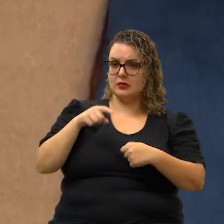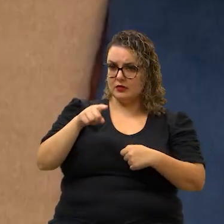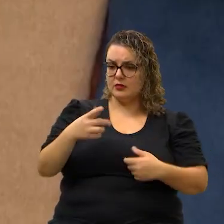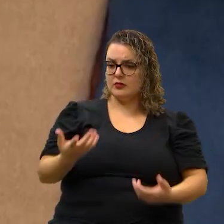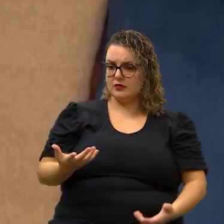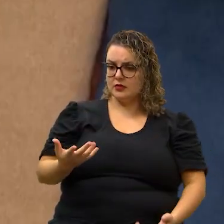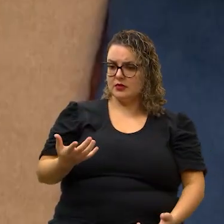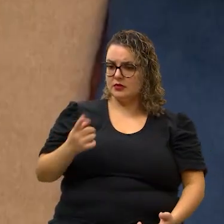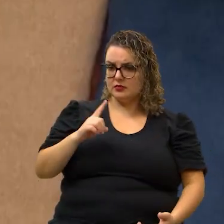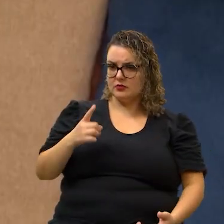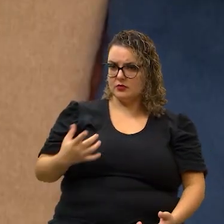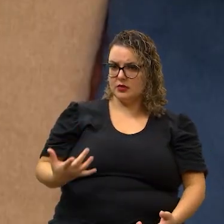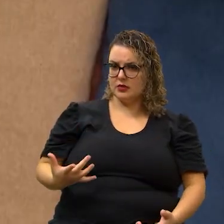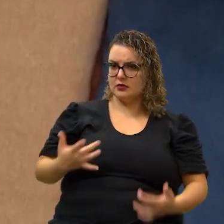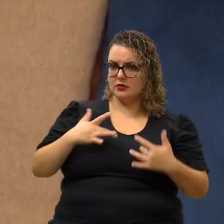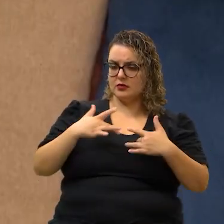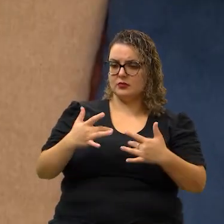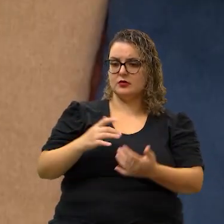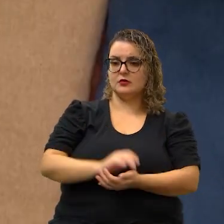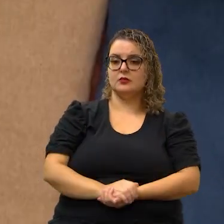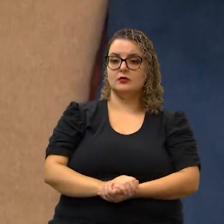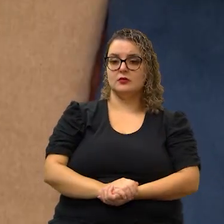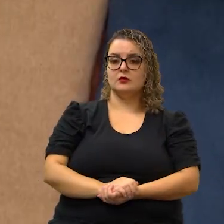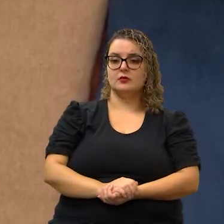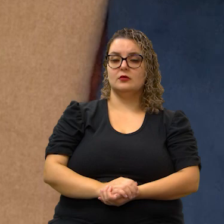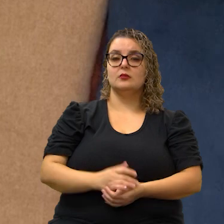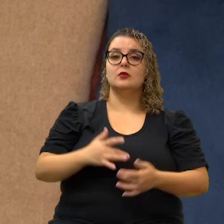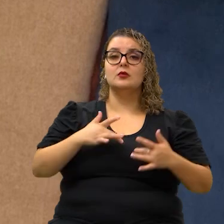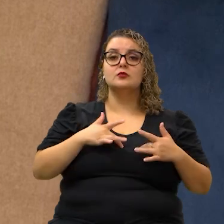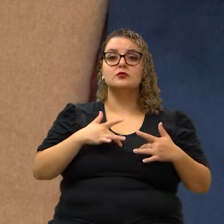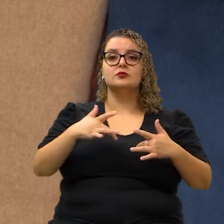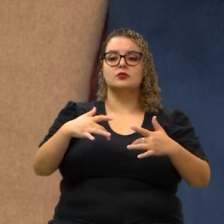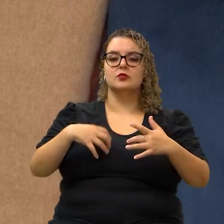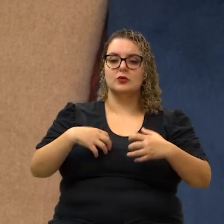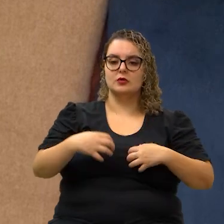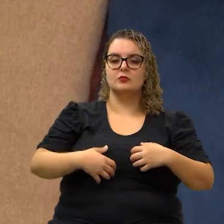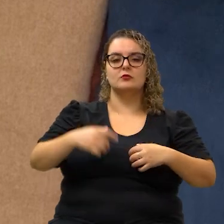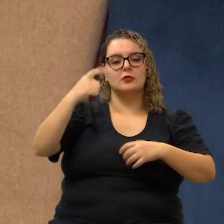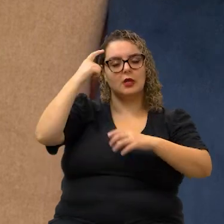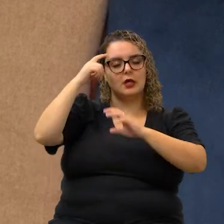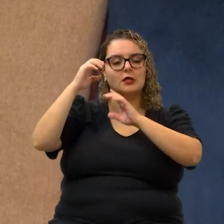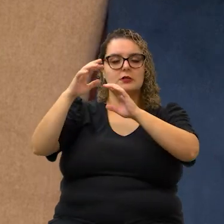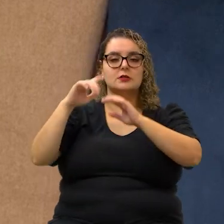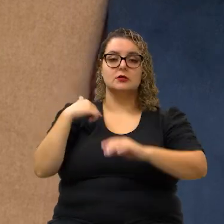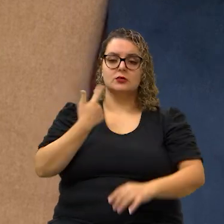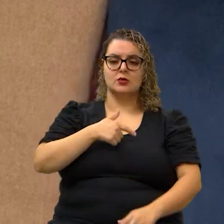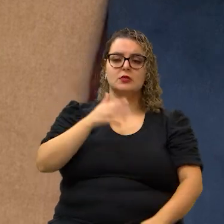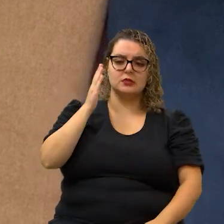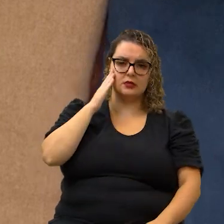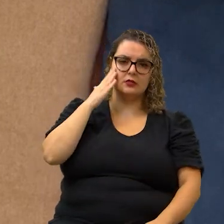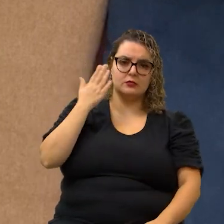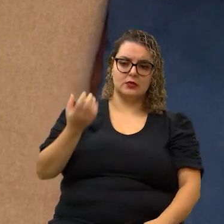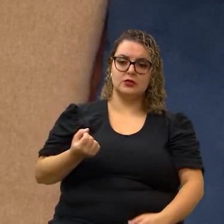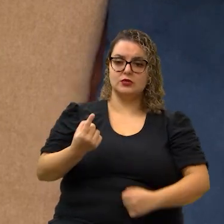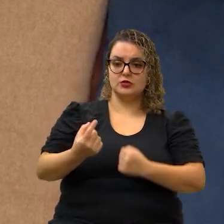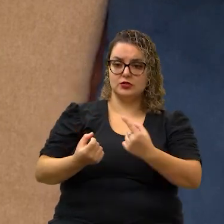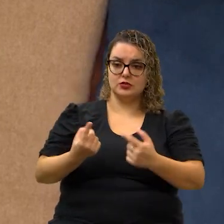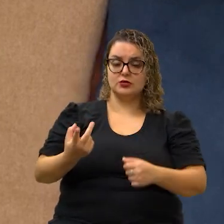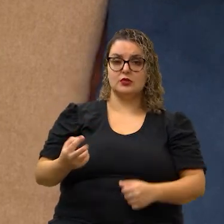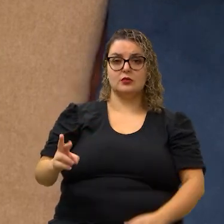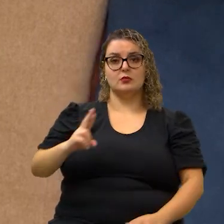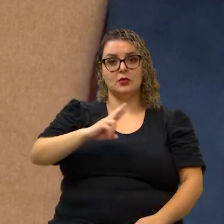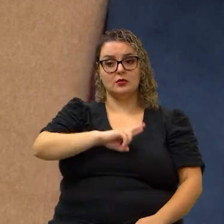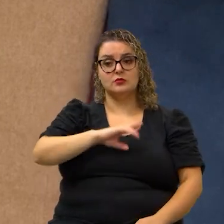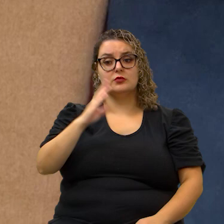doe órgãos. Pense, A gente sabe que diante de algumas religiões o entendimento é um pouco